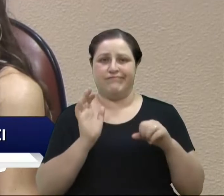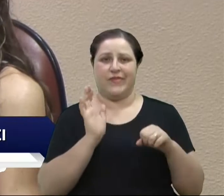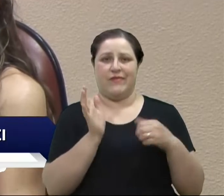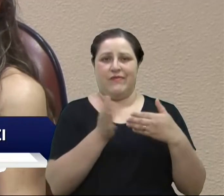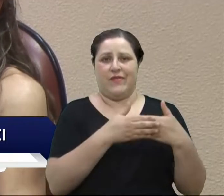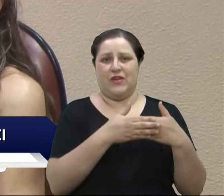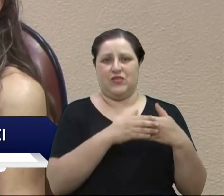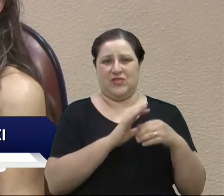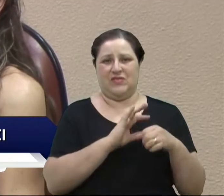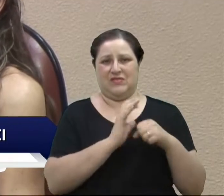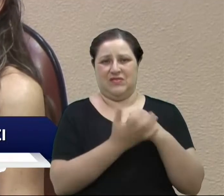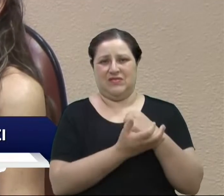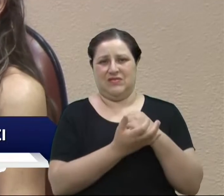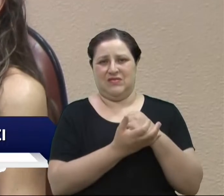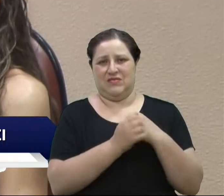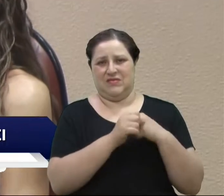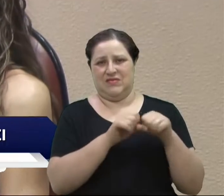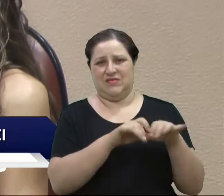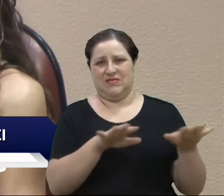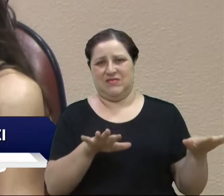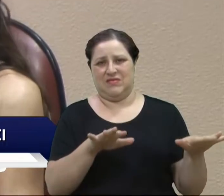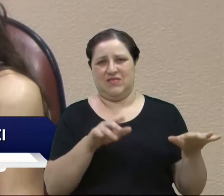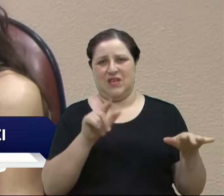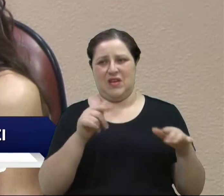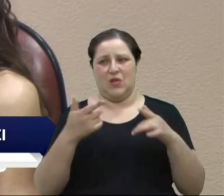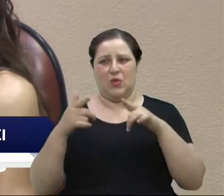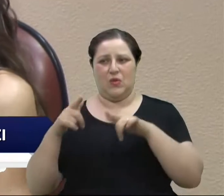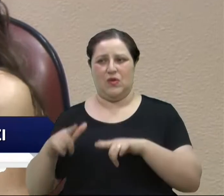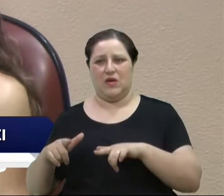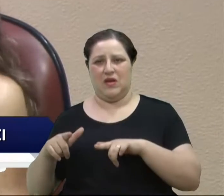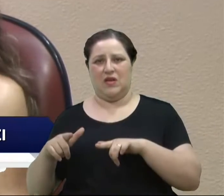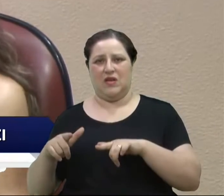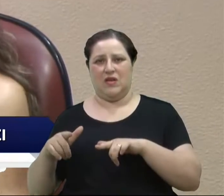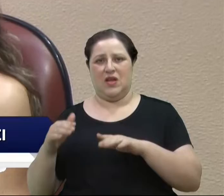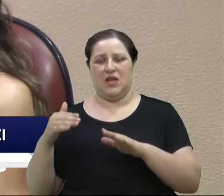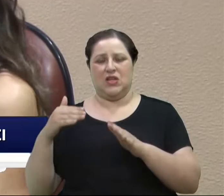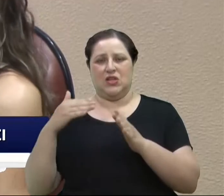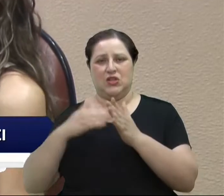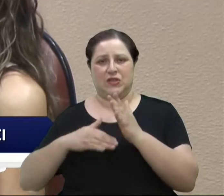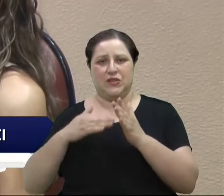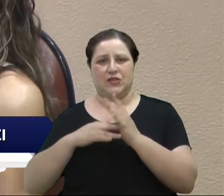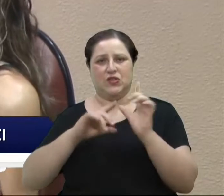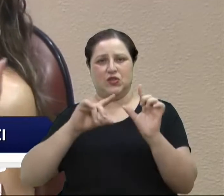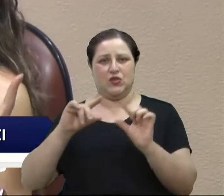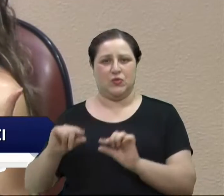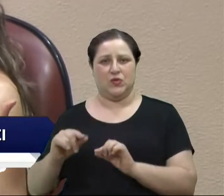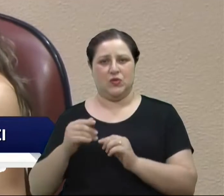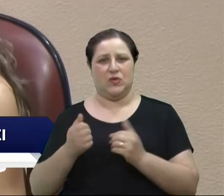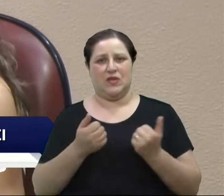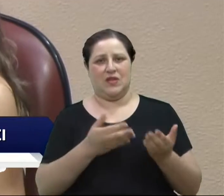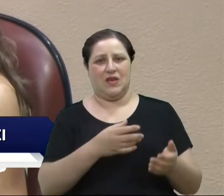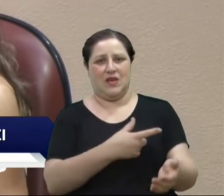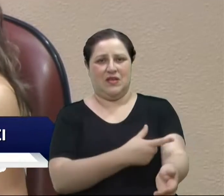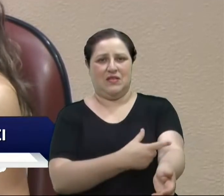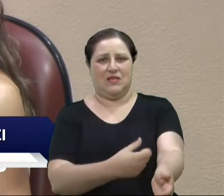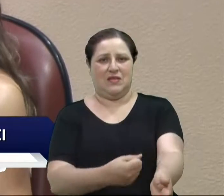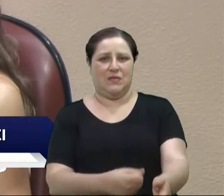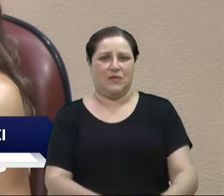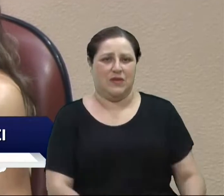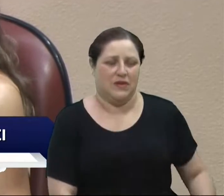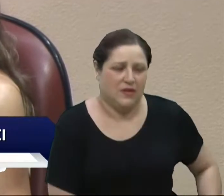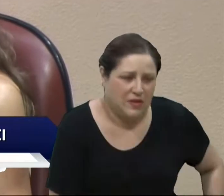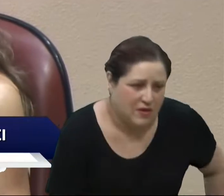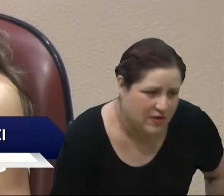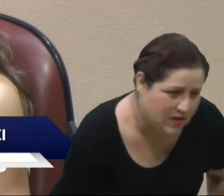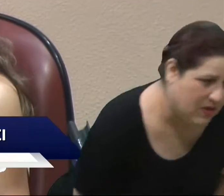as instituições, os prestadores de serviço, limitaram a oferta de exames, tiveram que aumentar o tempo de